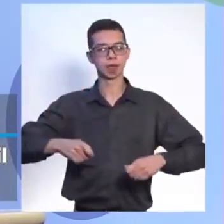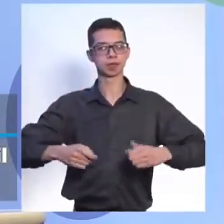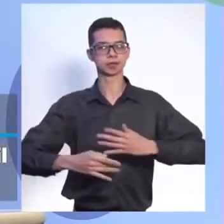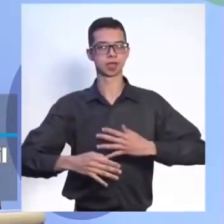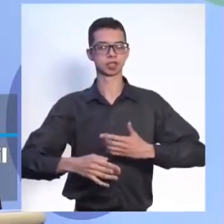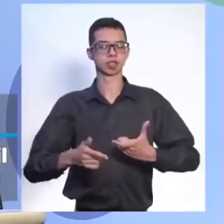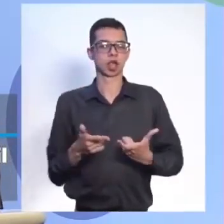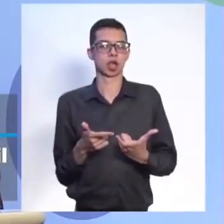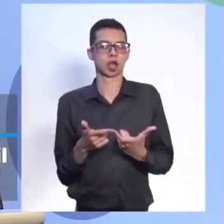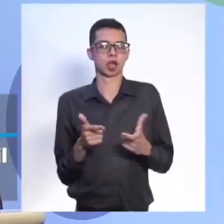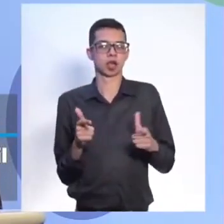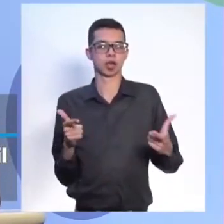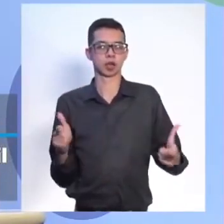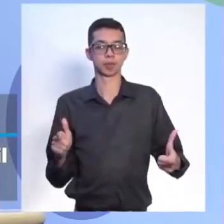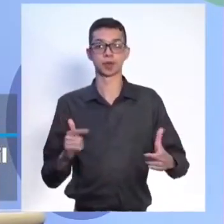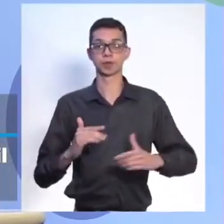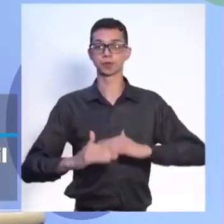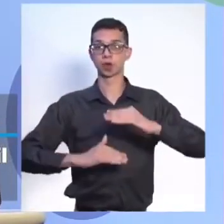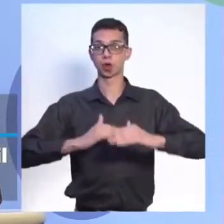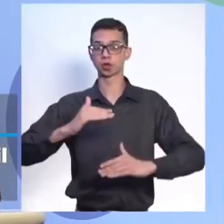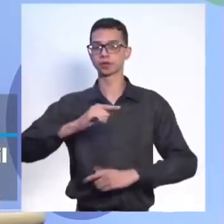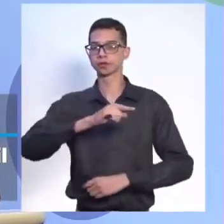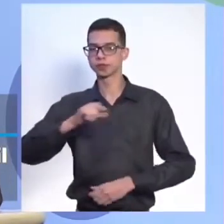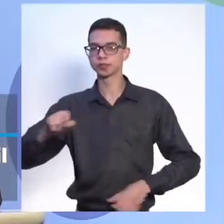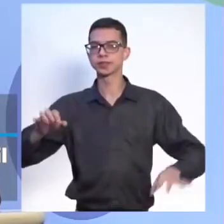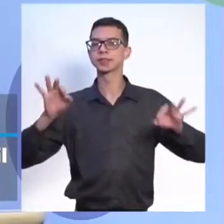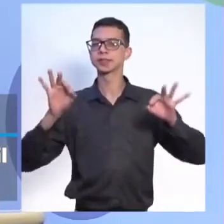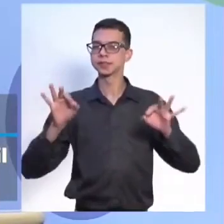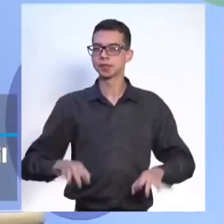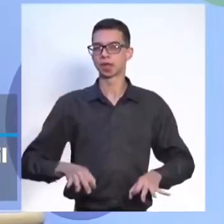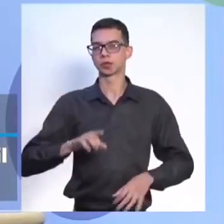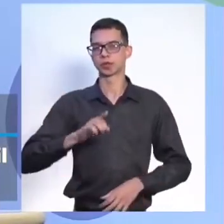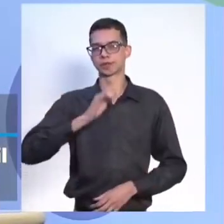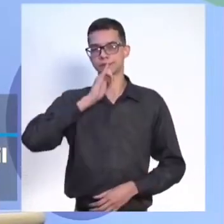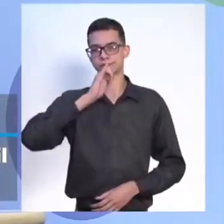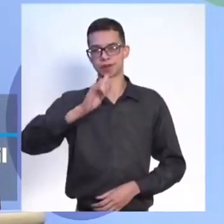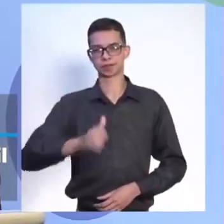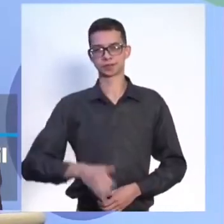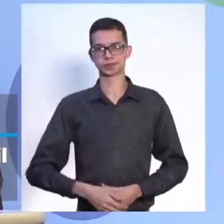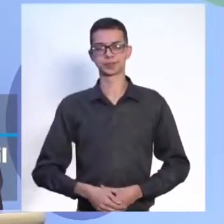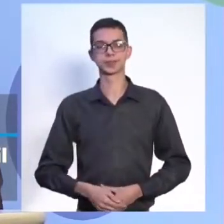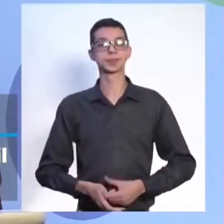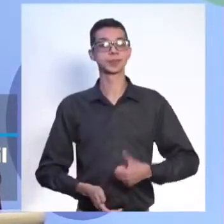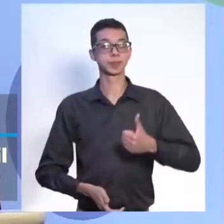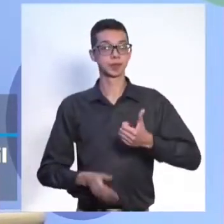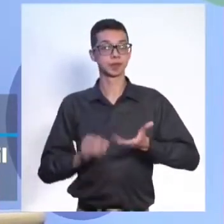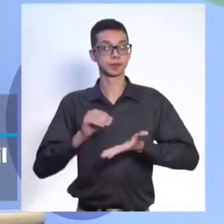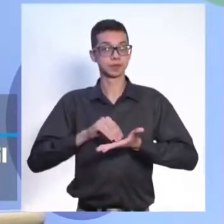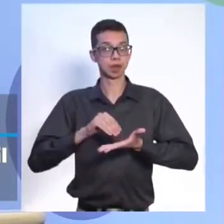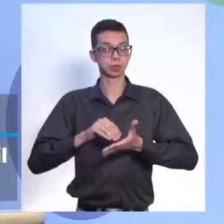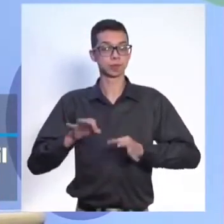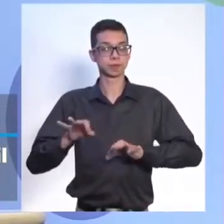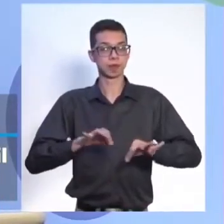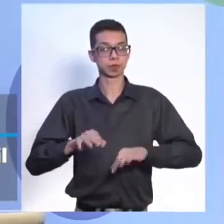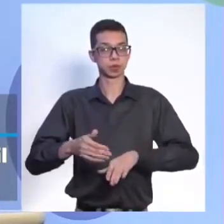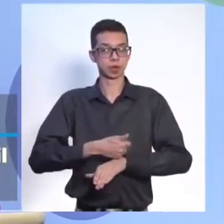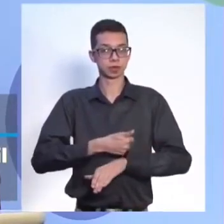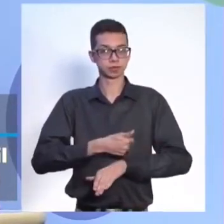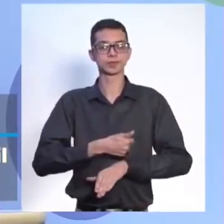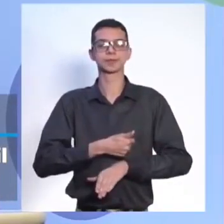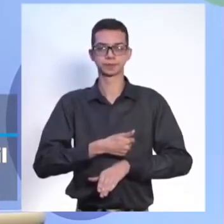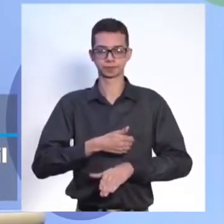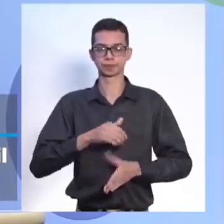estão plenamente corretos naquilo que vocês estão falando. Falta de planejamento,